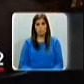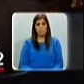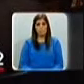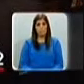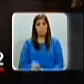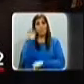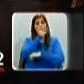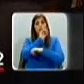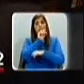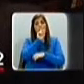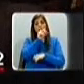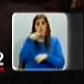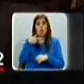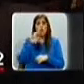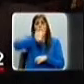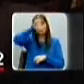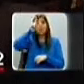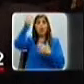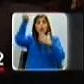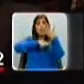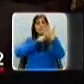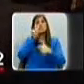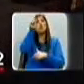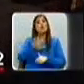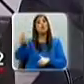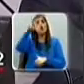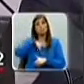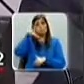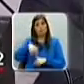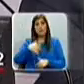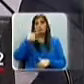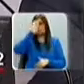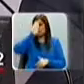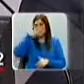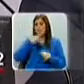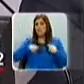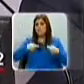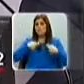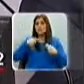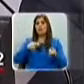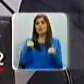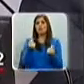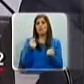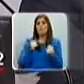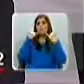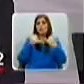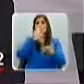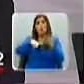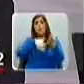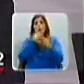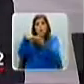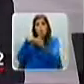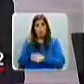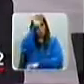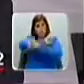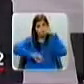Na Euroregião Galiza-Norte de Portugal já sabem onde querem gastar o dinheiro do próximo quadro comunitário de apoio. O plano